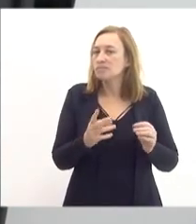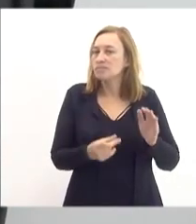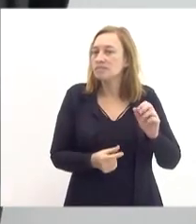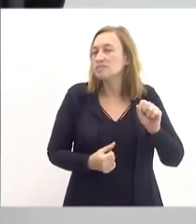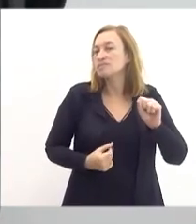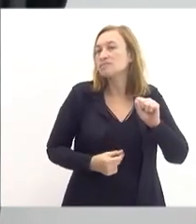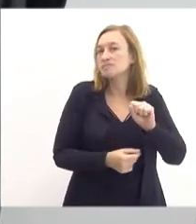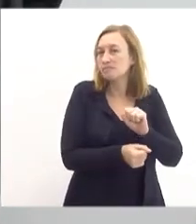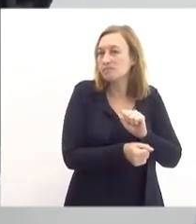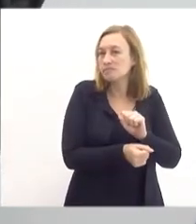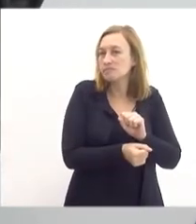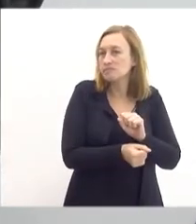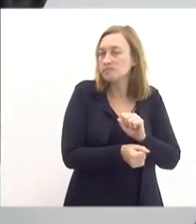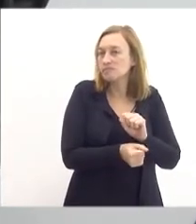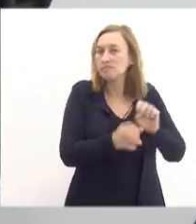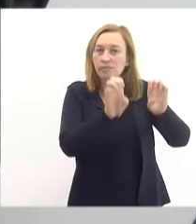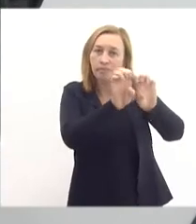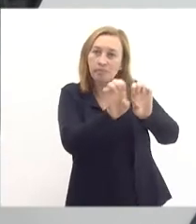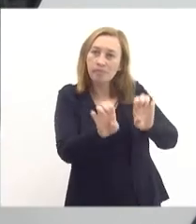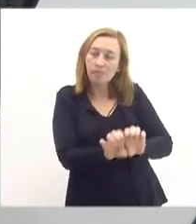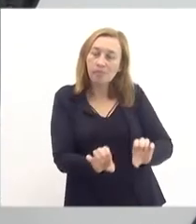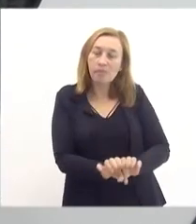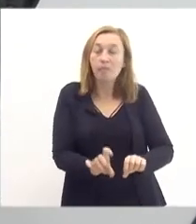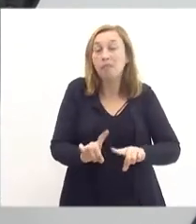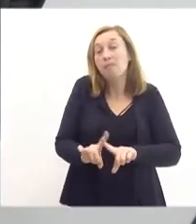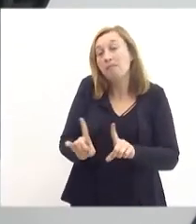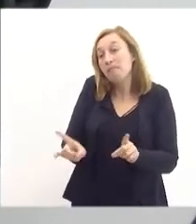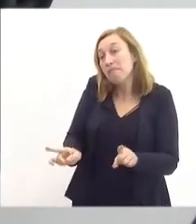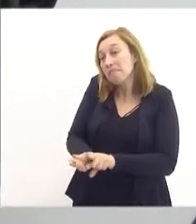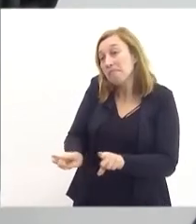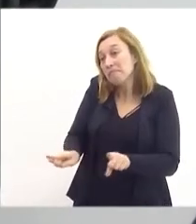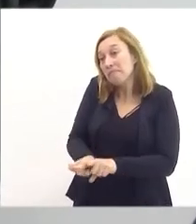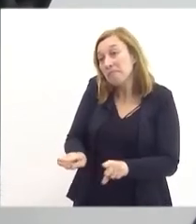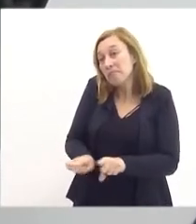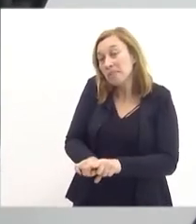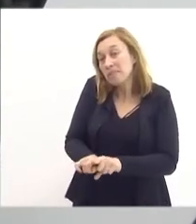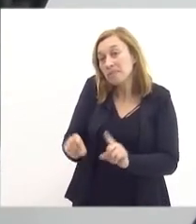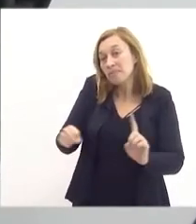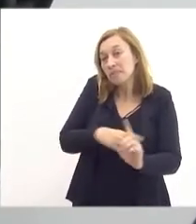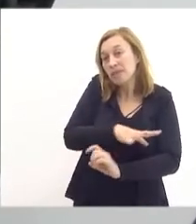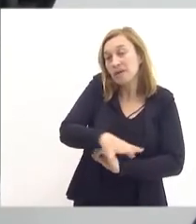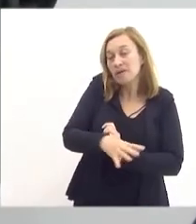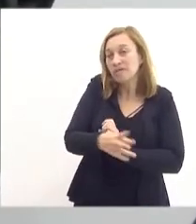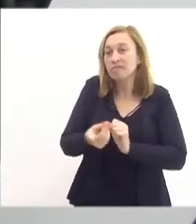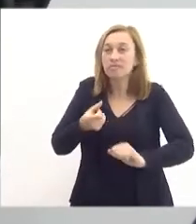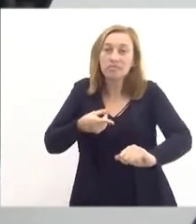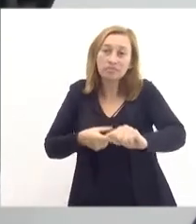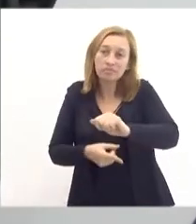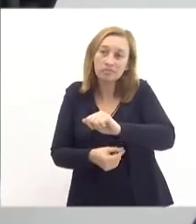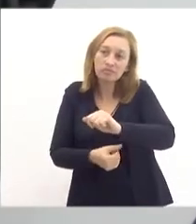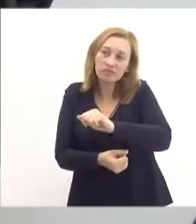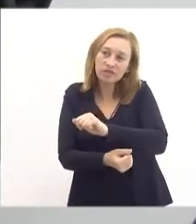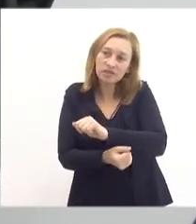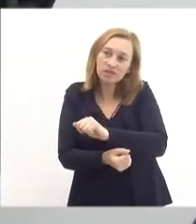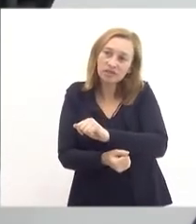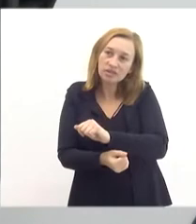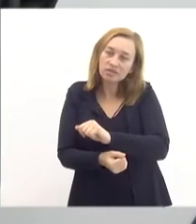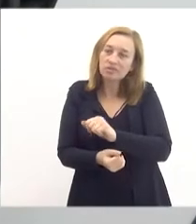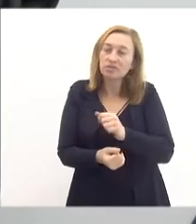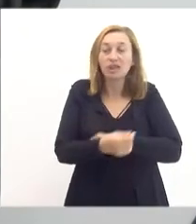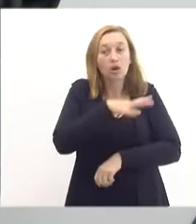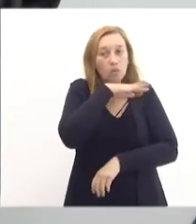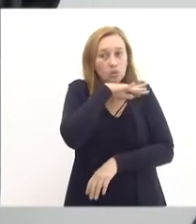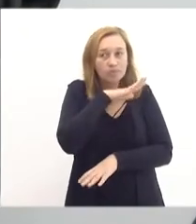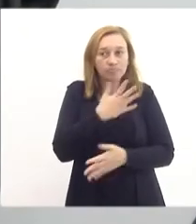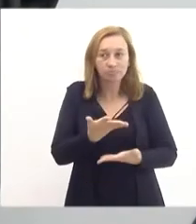investimento estruturante, mas também dar um caráter social para financiar aquilo que está quebrado.